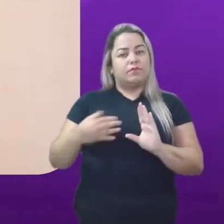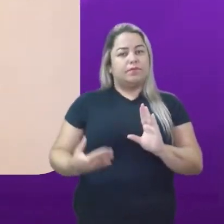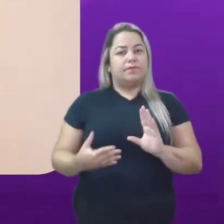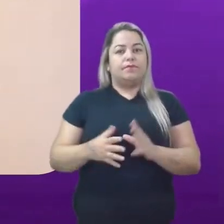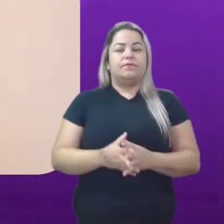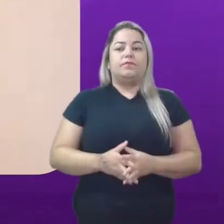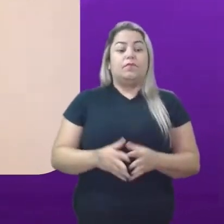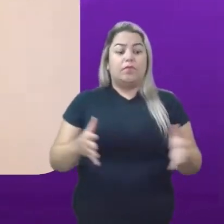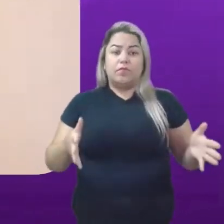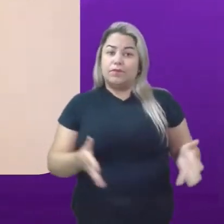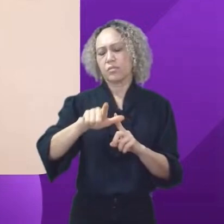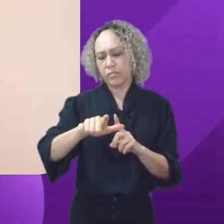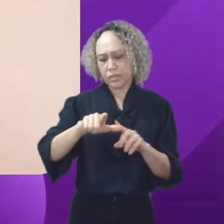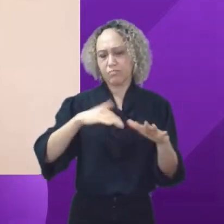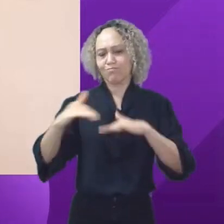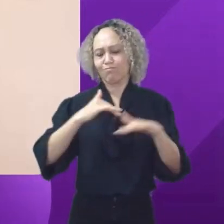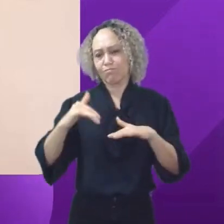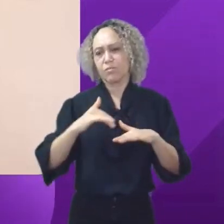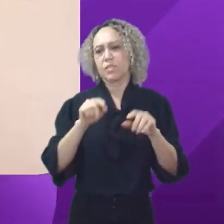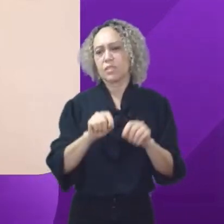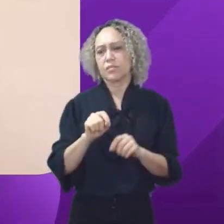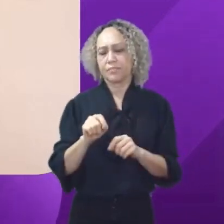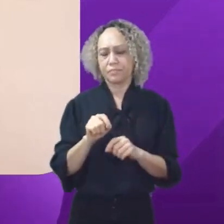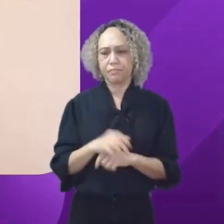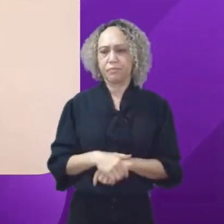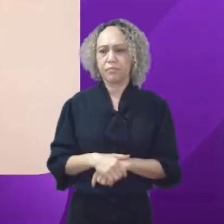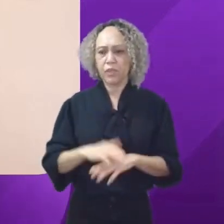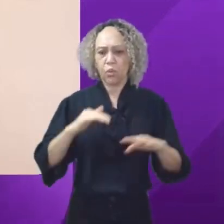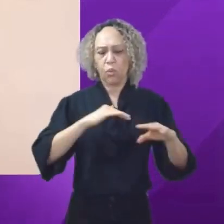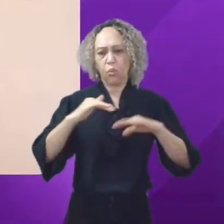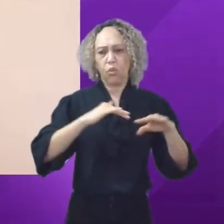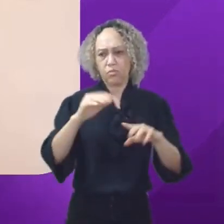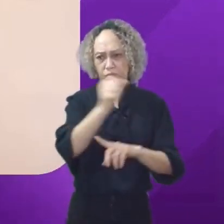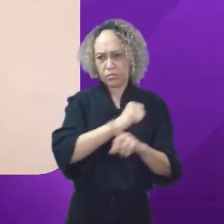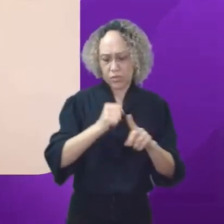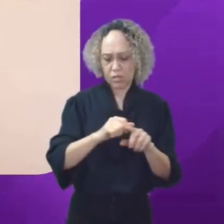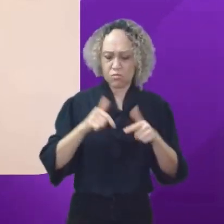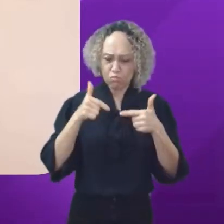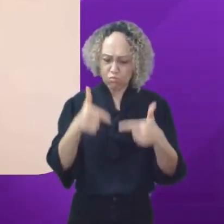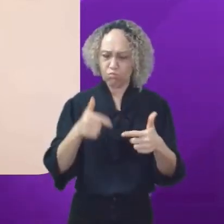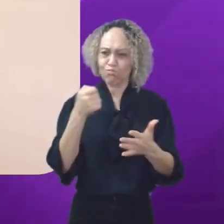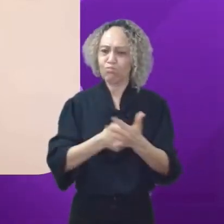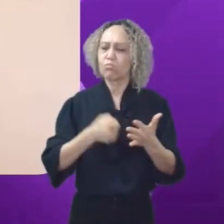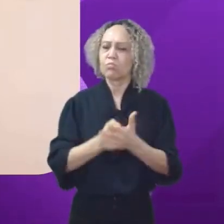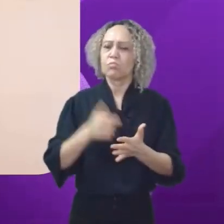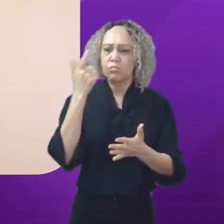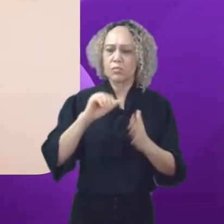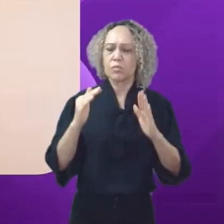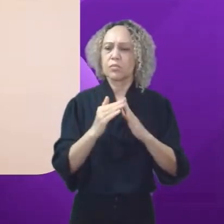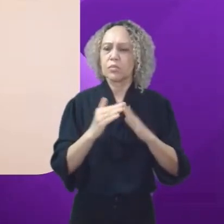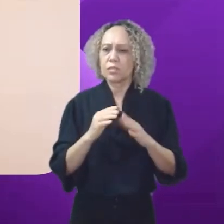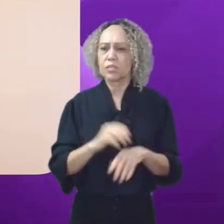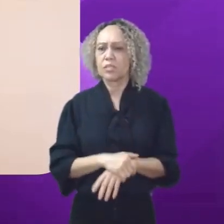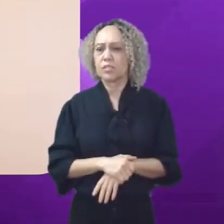muito potencial. Os movimentos sociais que lutam pela moradia, a gente aqui pode citar inúmeros, né? O Movimento Nacional de